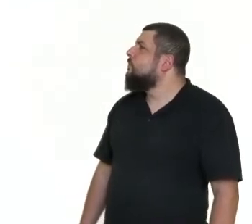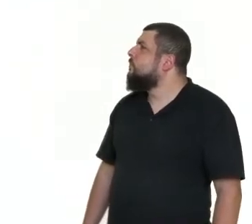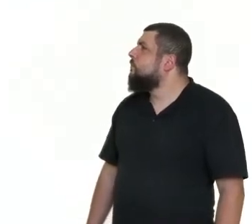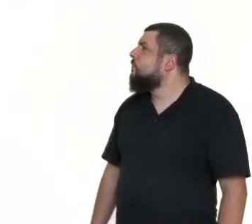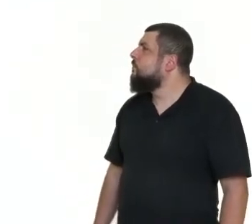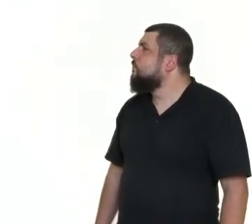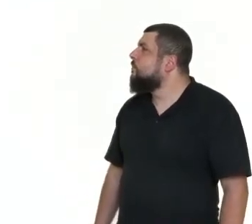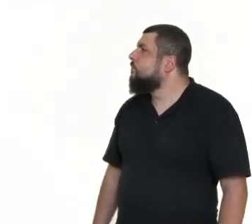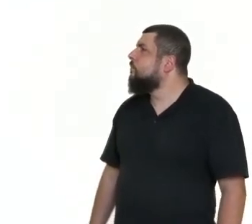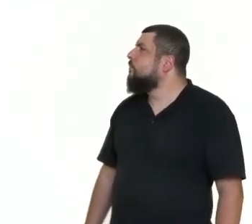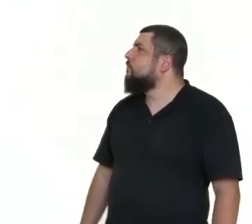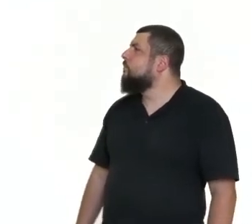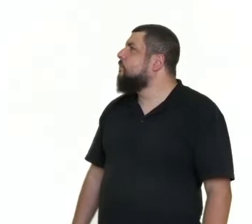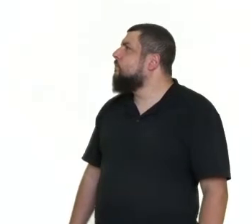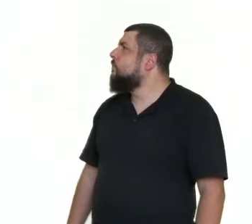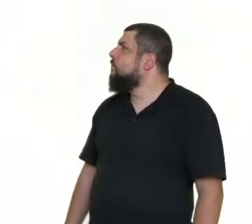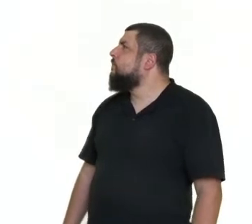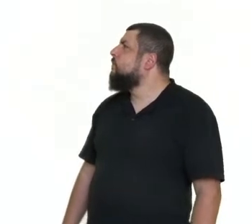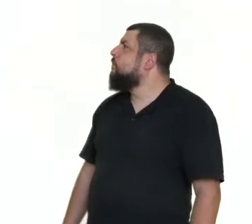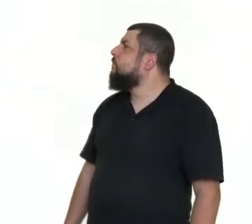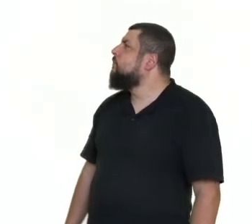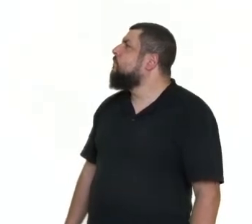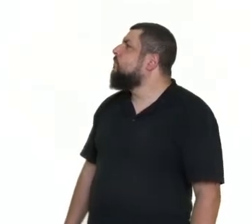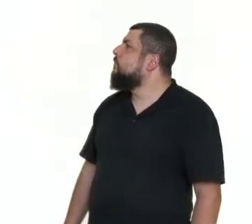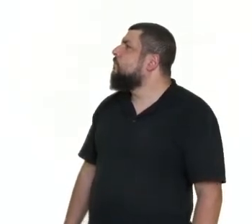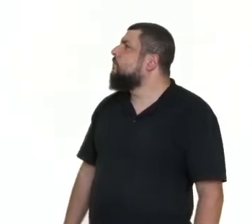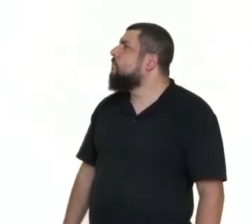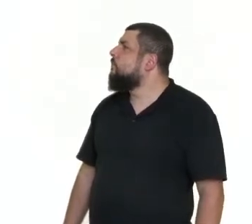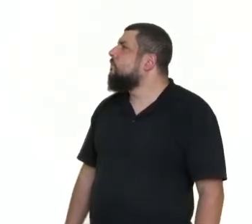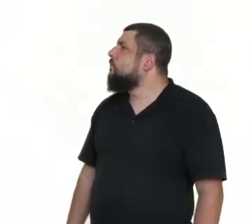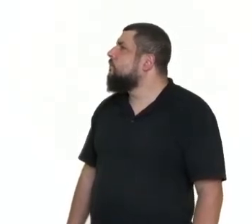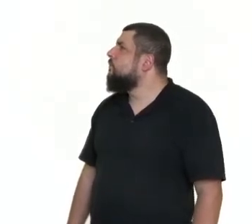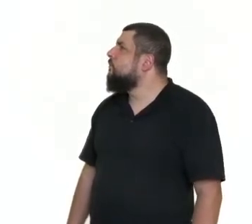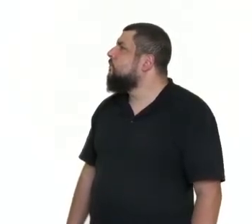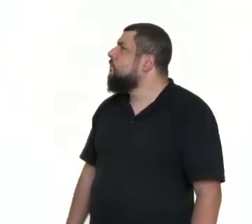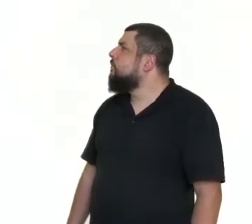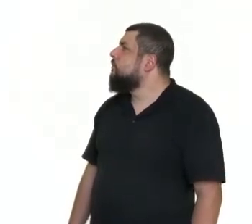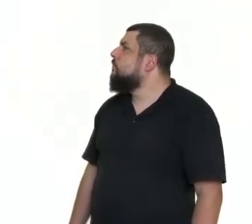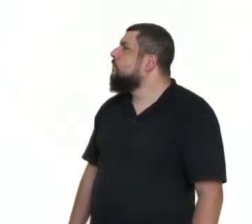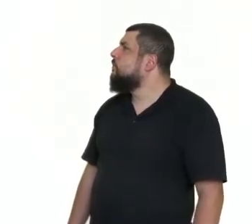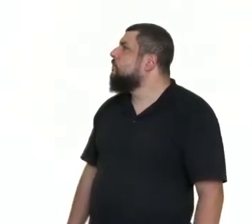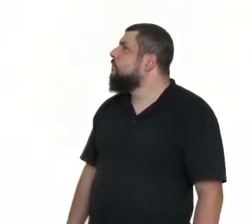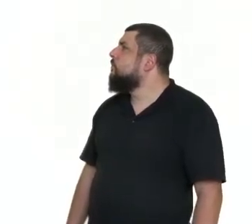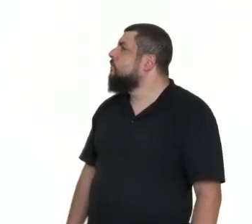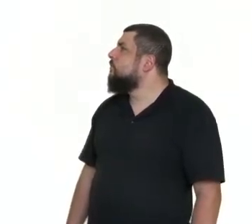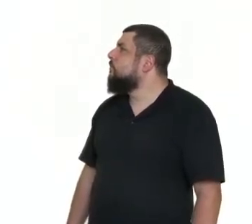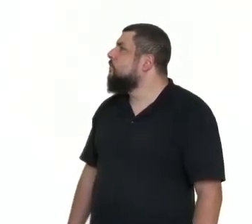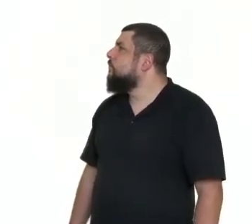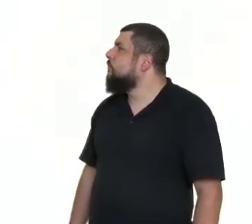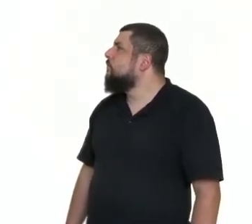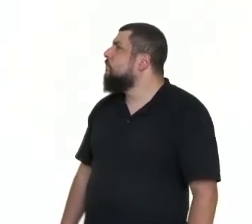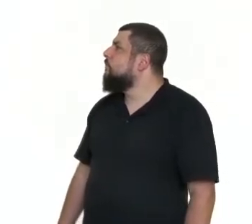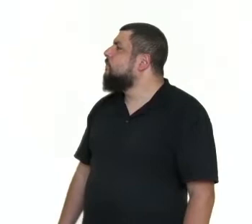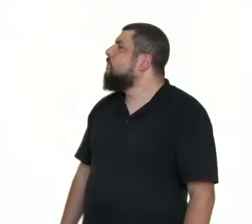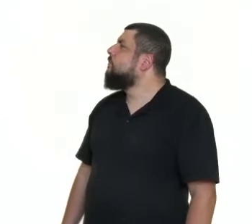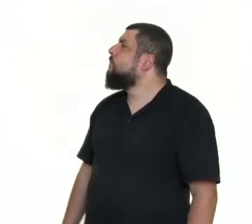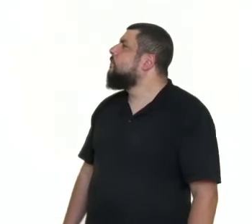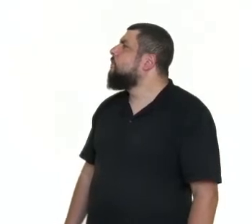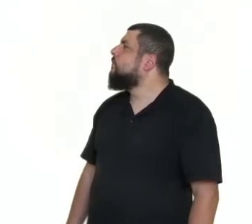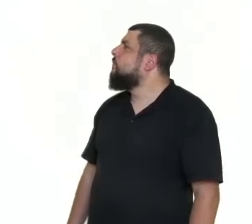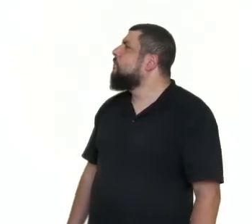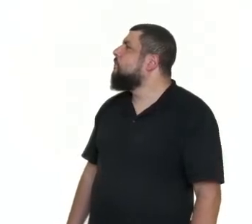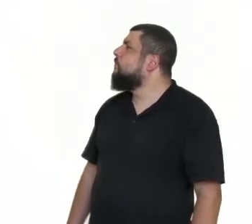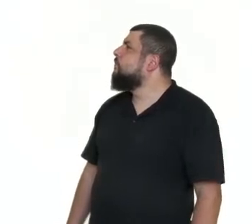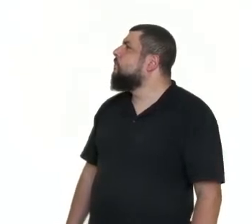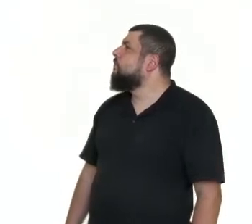e sarcasmo. Com relação à sonoridade, a gente tem a presença de métrica e de rimas, e a estética, a gente tem